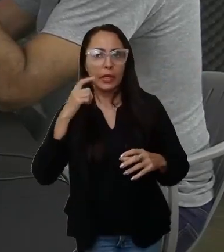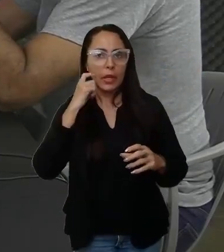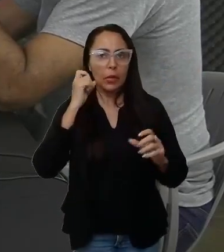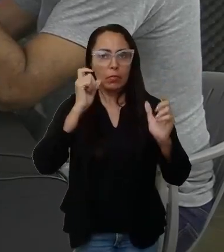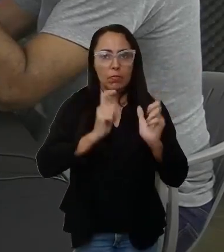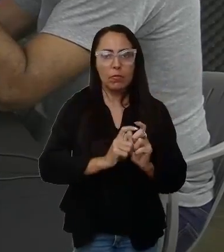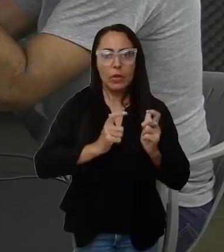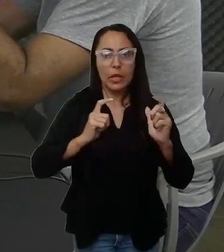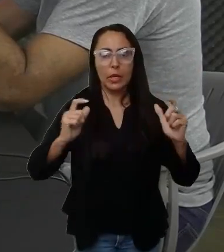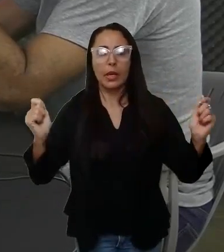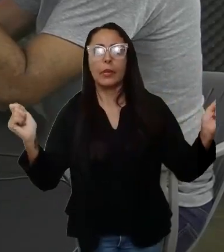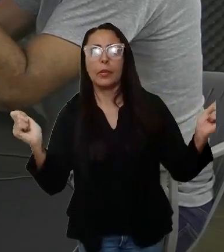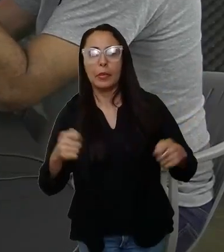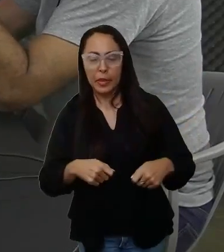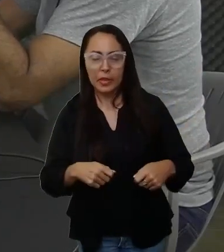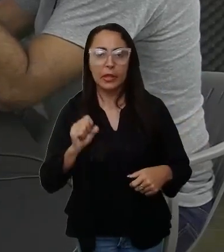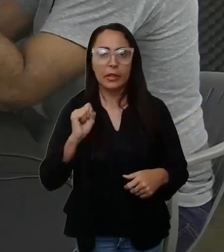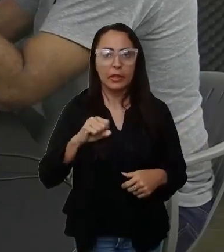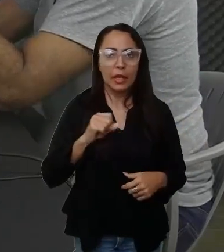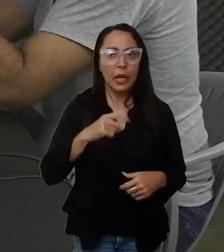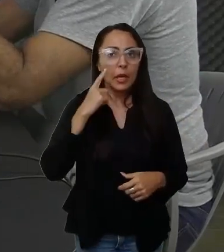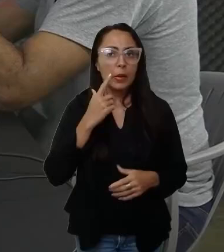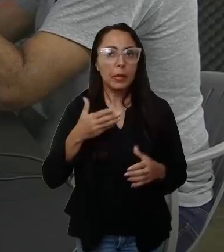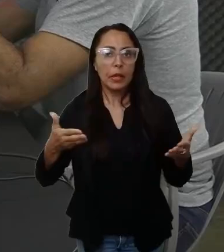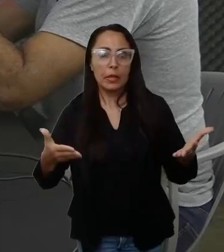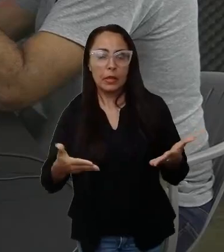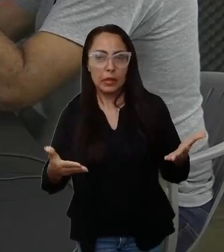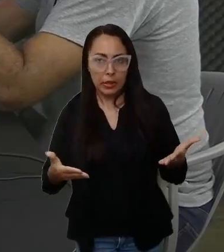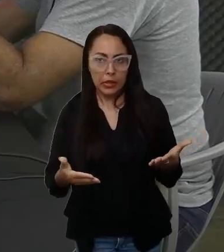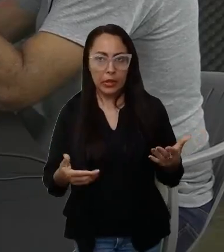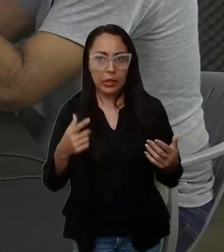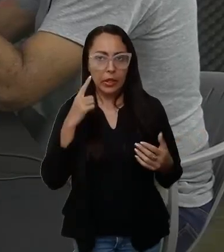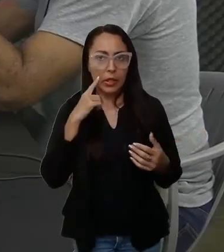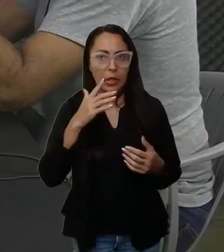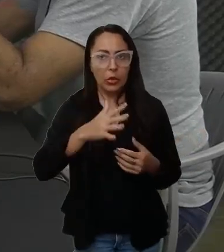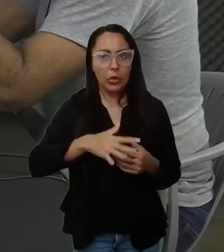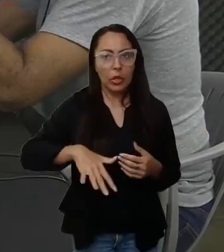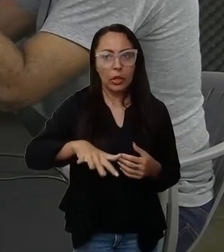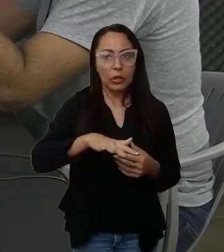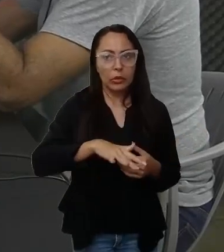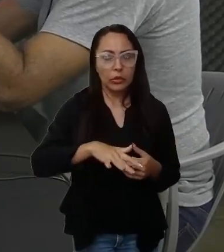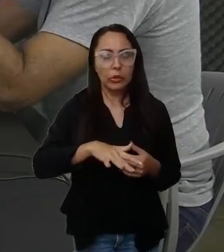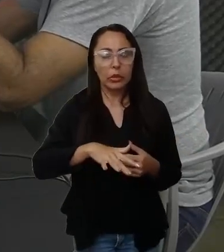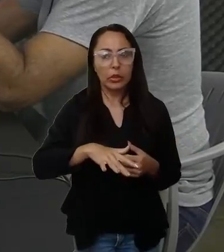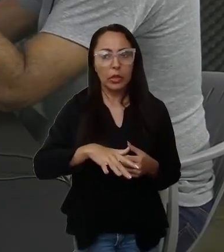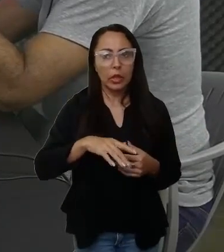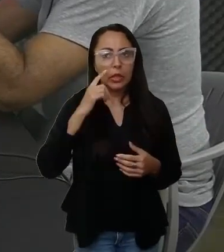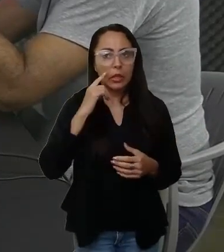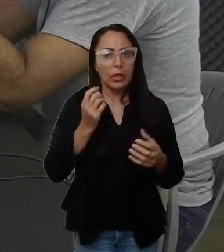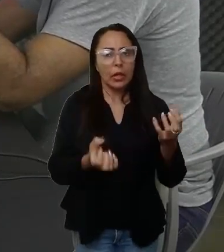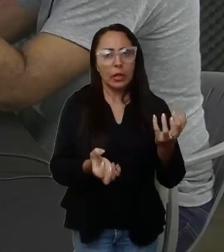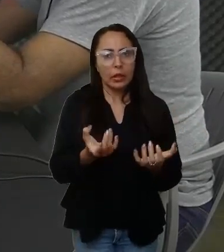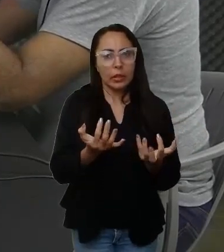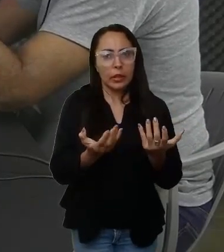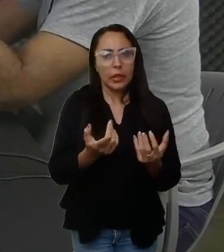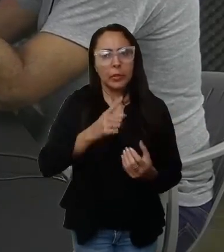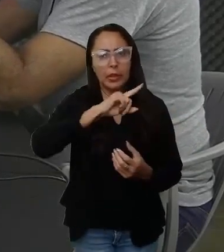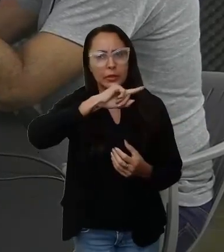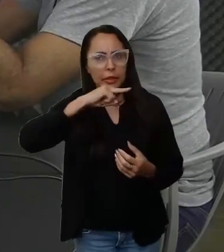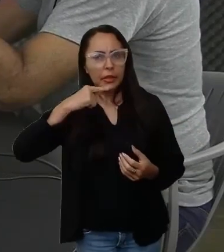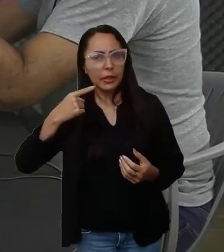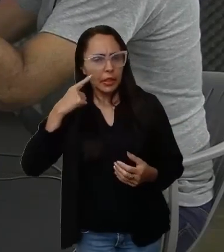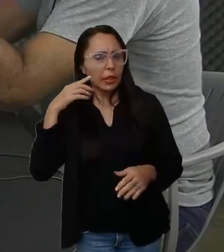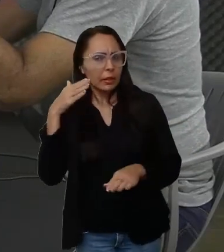essa capacidade. Uhum. Mas aqui a gente, enquanto zona canavieira, essa queima da cana também